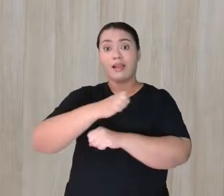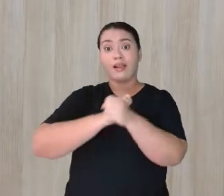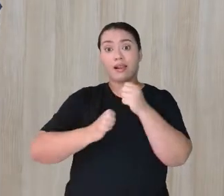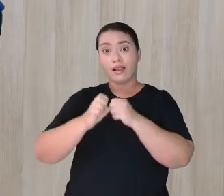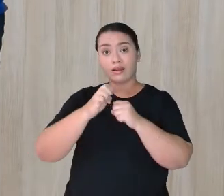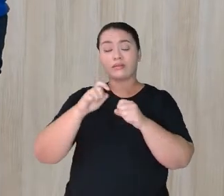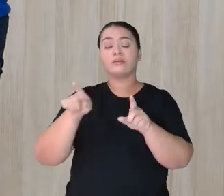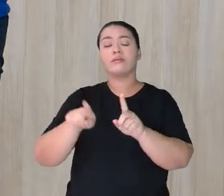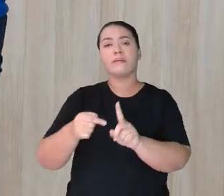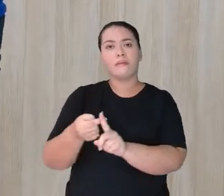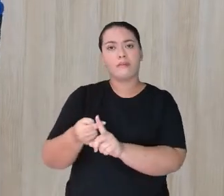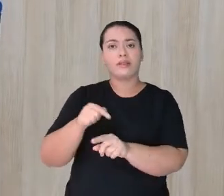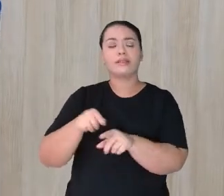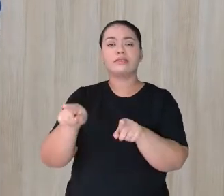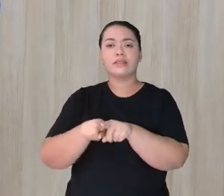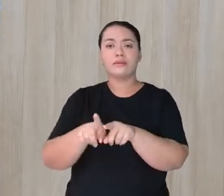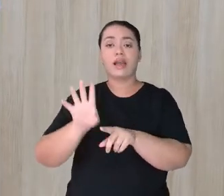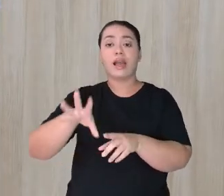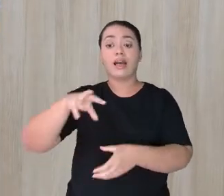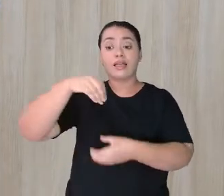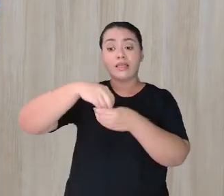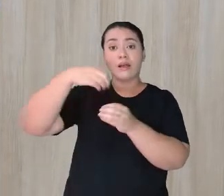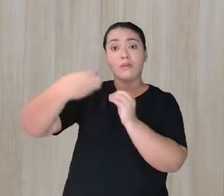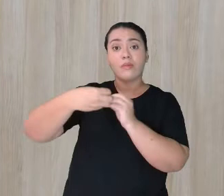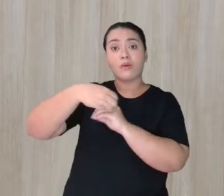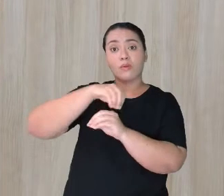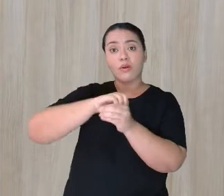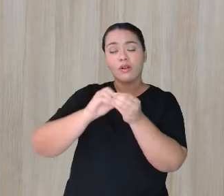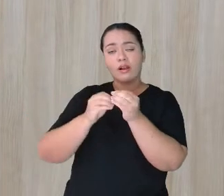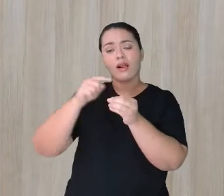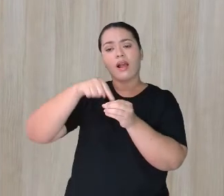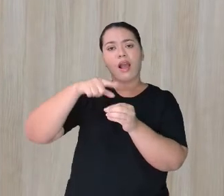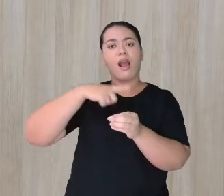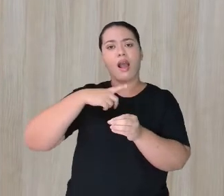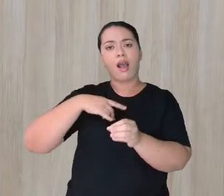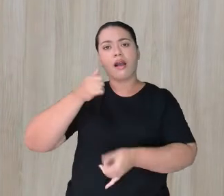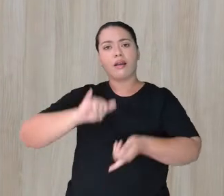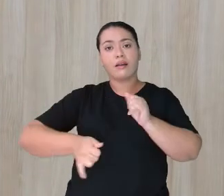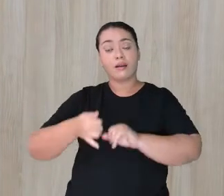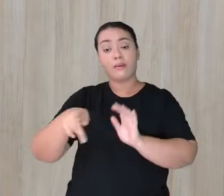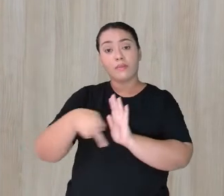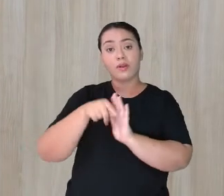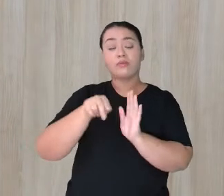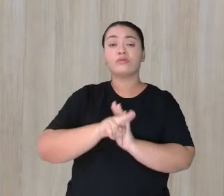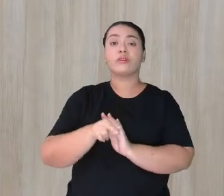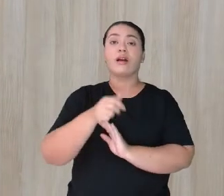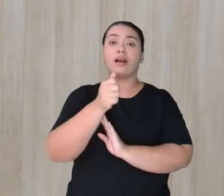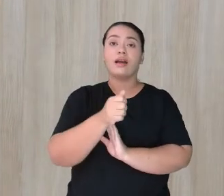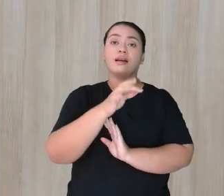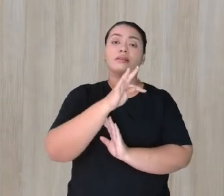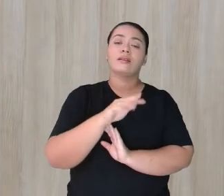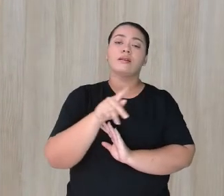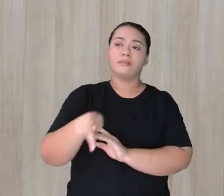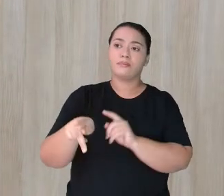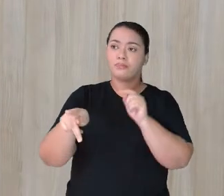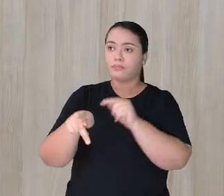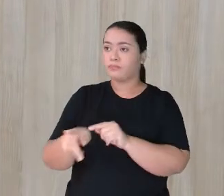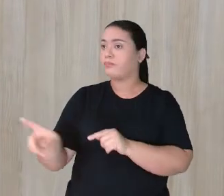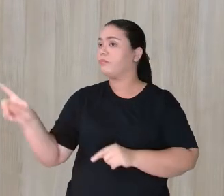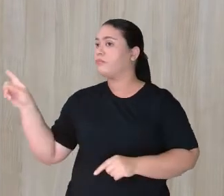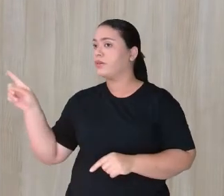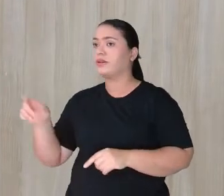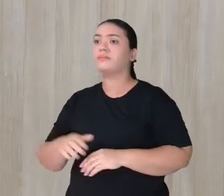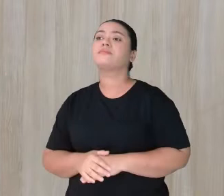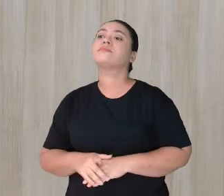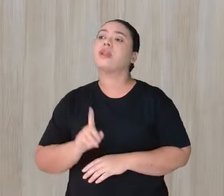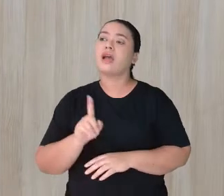e também armazenados em moléculas que são carregadoras de energia, que é o ATP. Nós vimos que o ATP, a adenosina trifosfato,